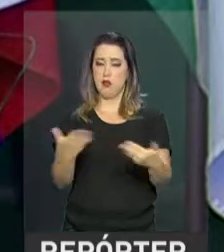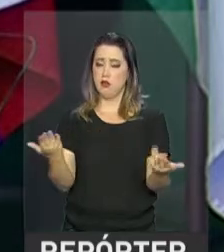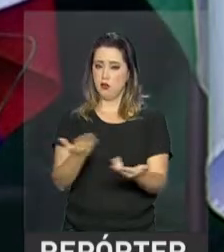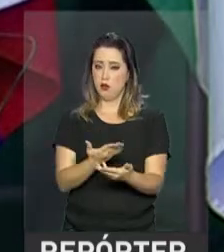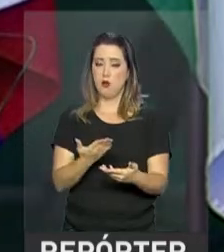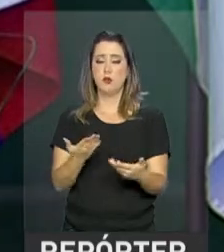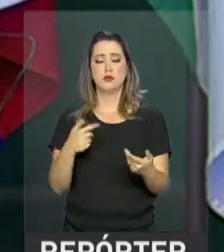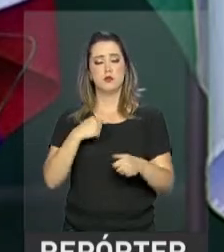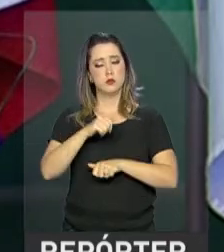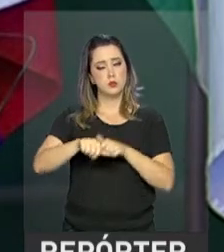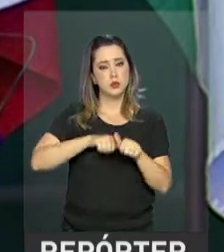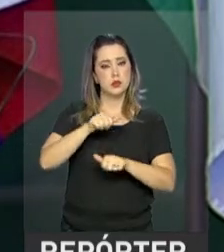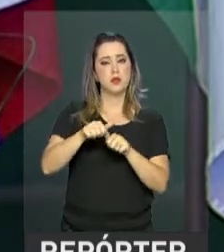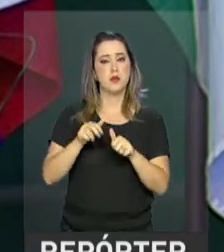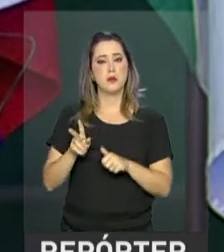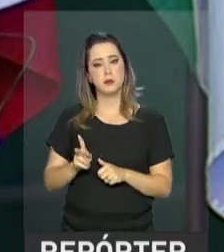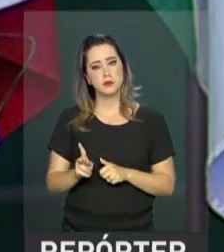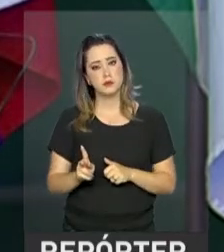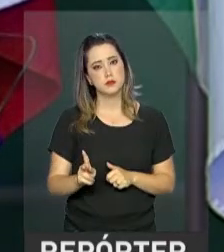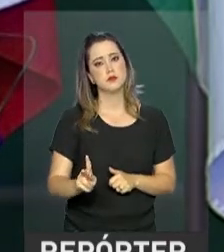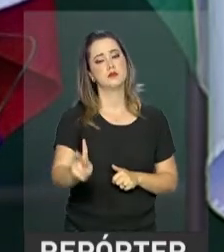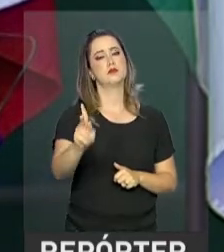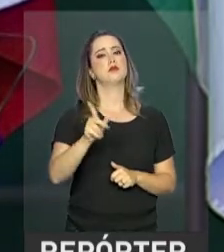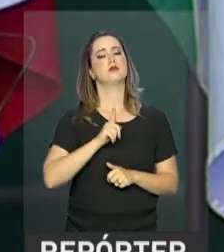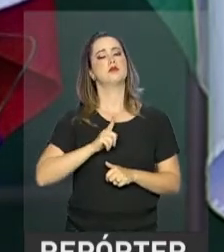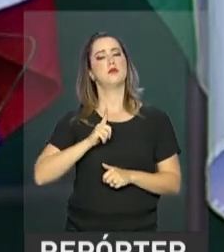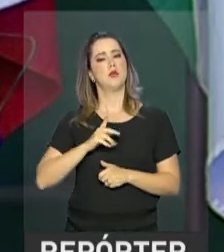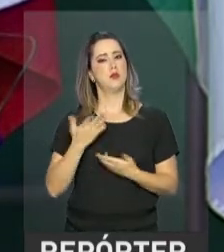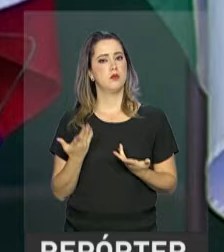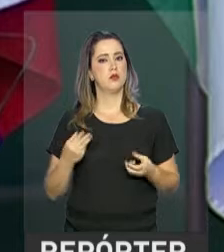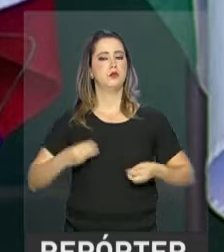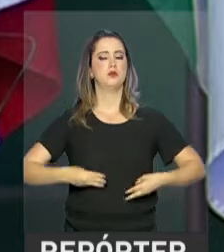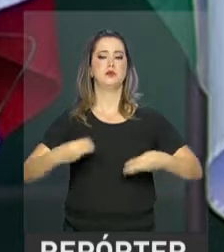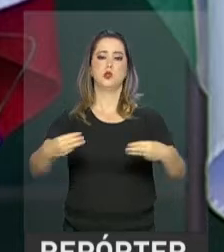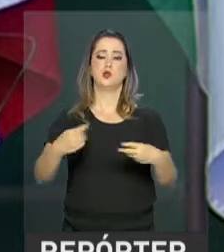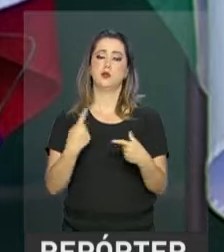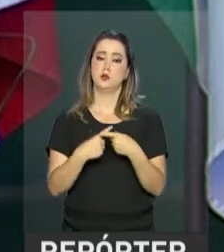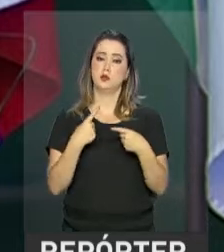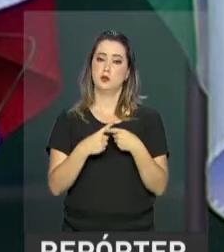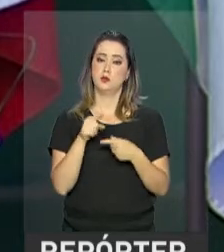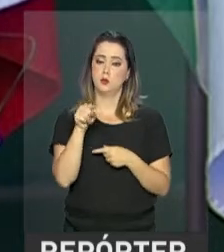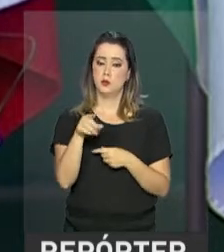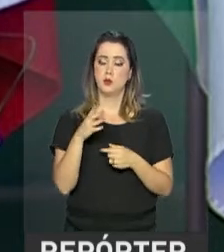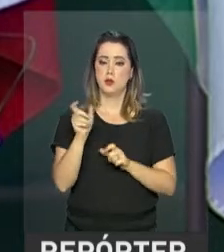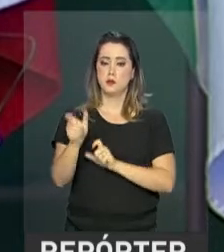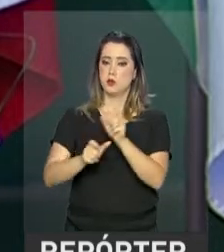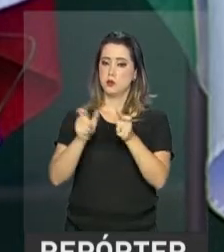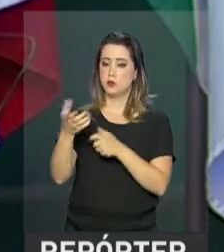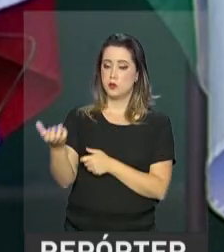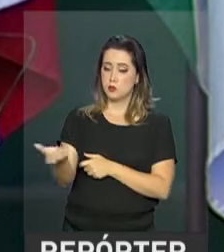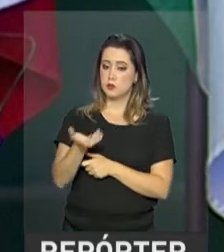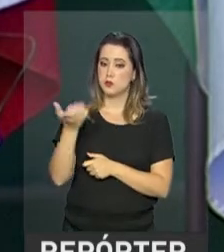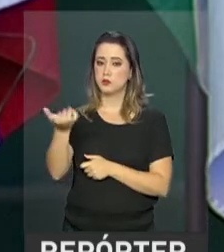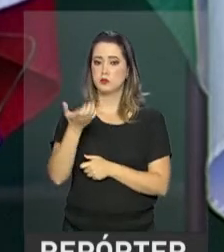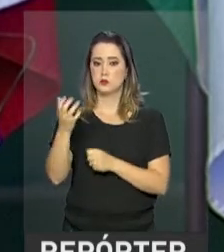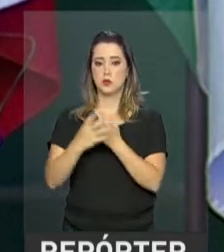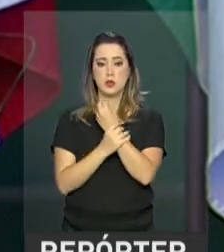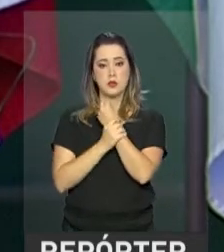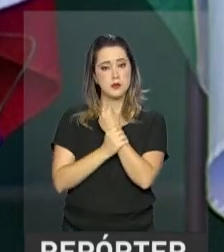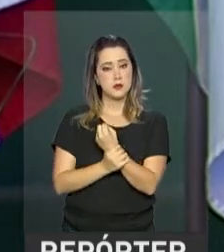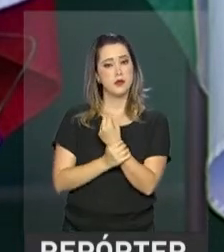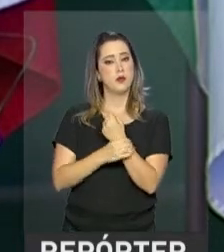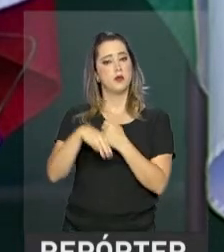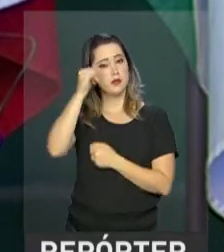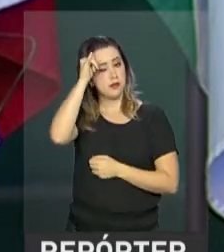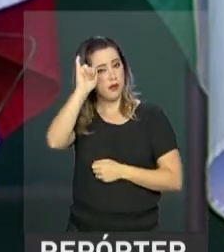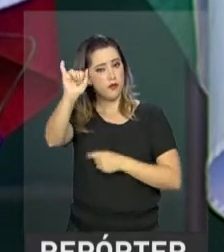porque ele é permanente porque assim creio que o senhor atendendo o desejo dos brasileiros e brasileiras de segurança e de combate